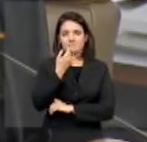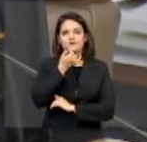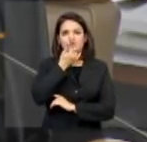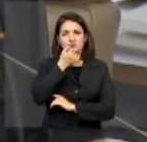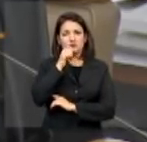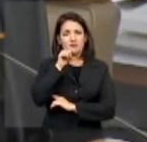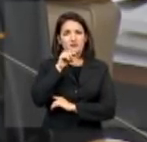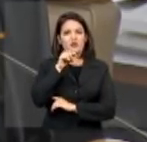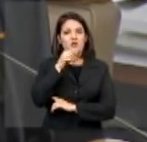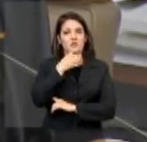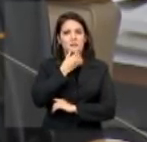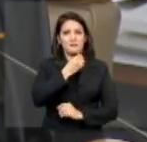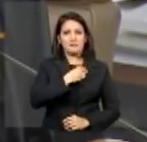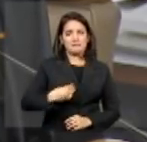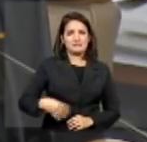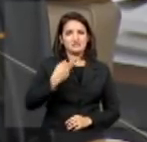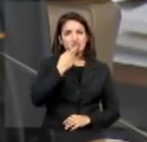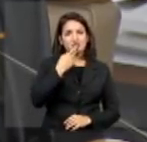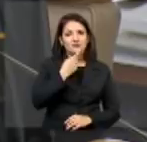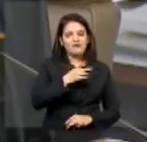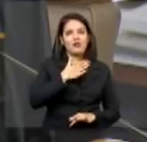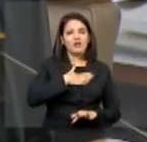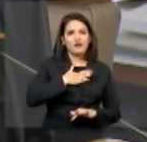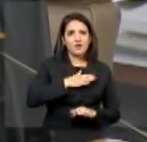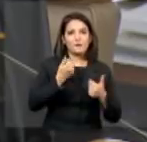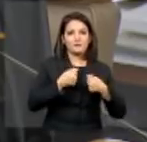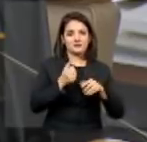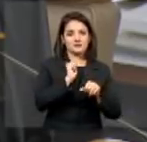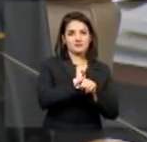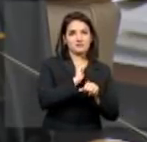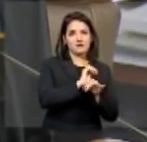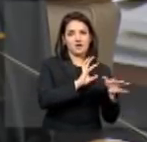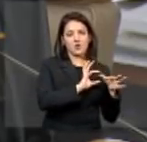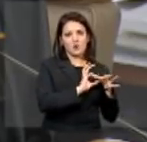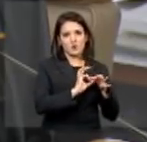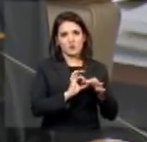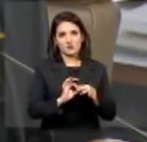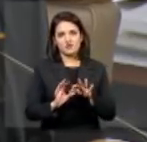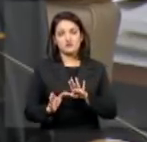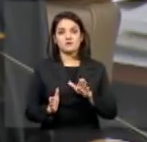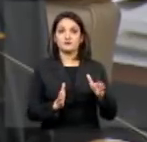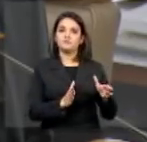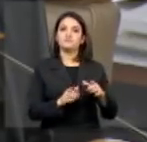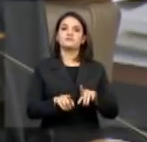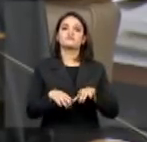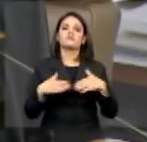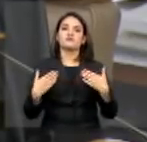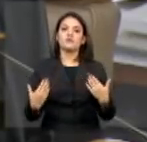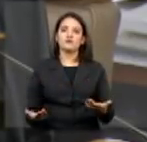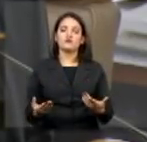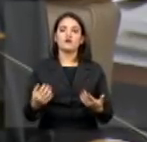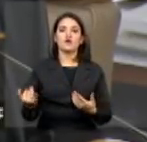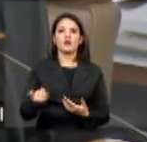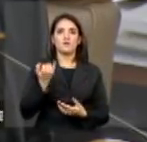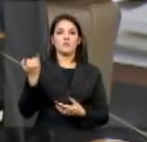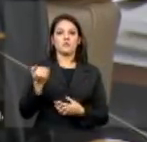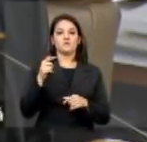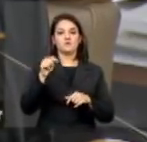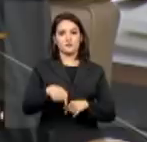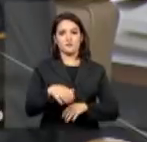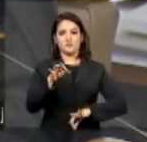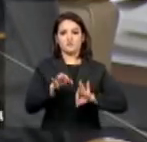para este tribunal e para o poder judiciário e para a própria sociedade brasileira